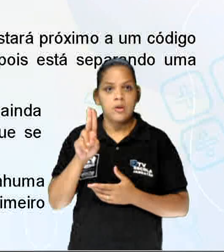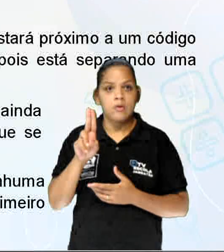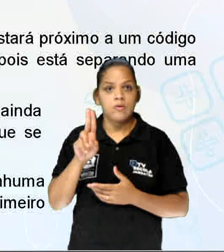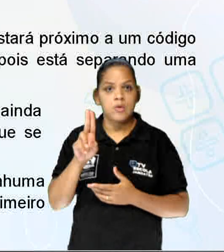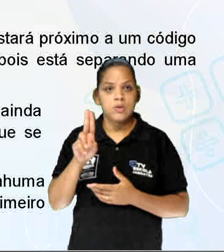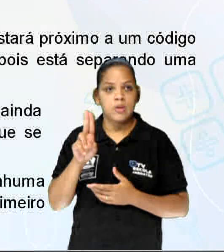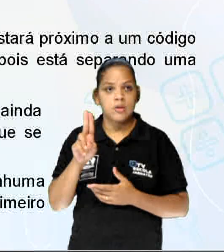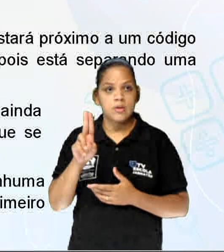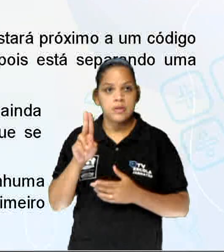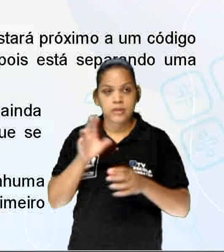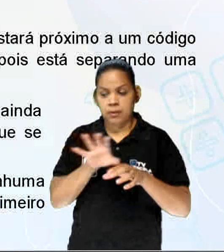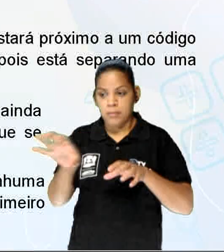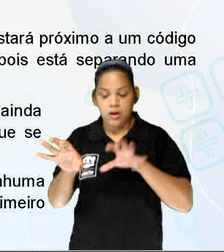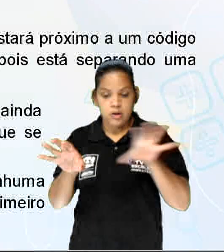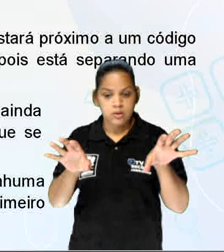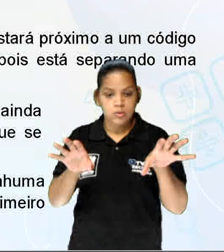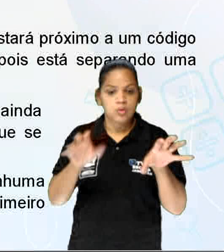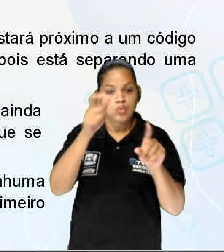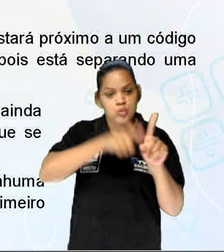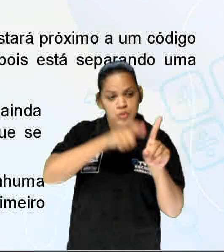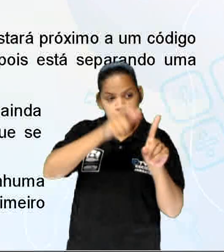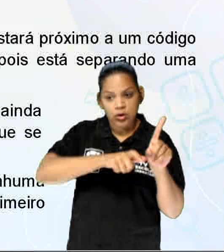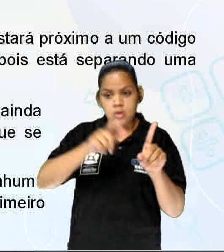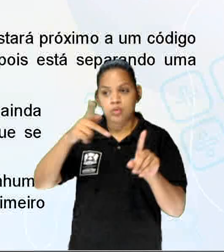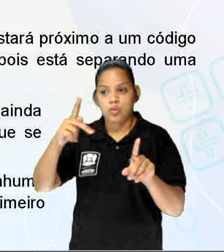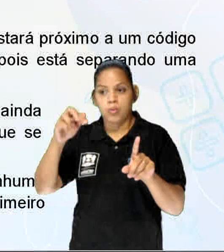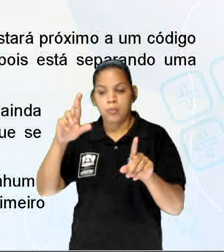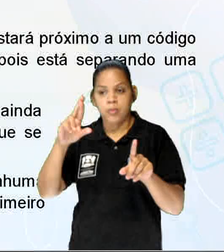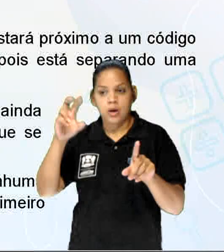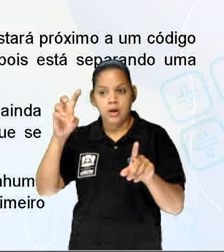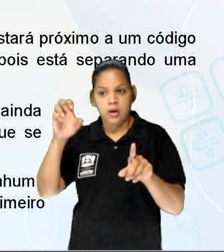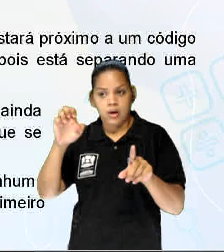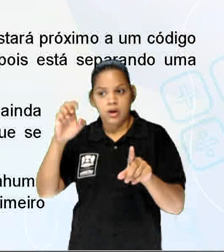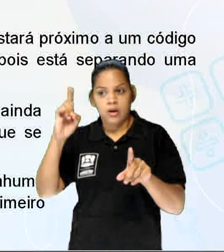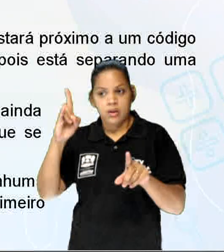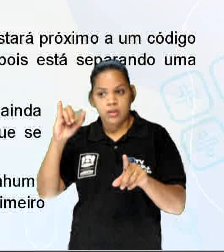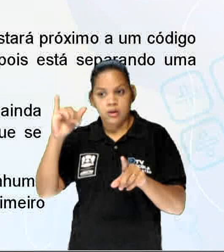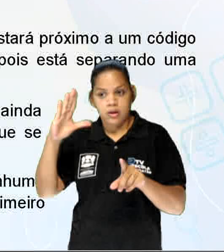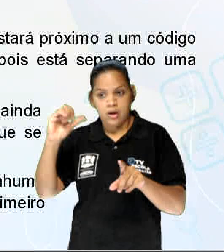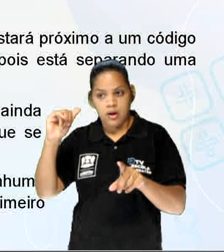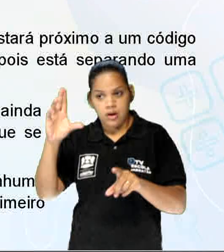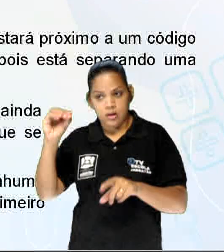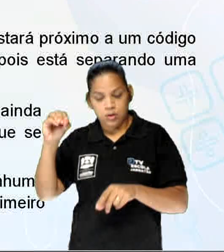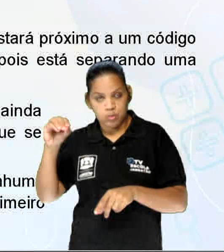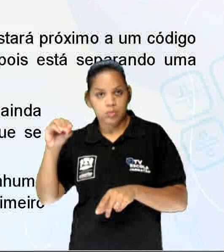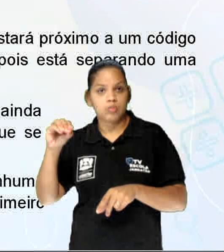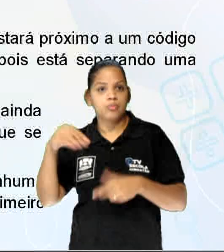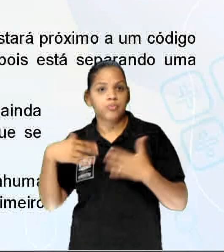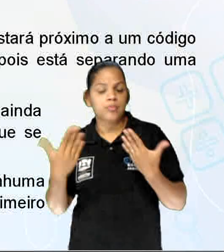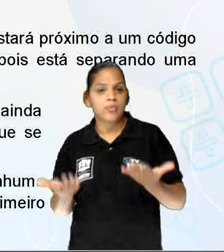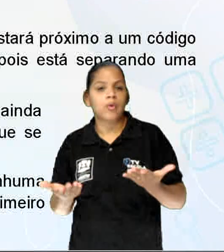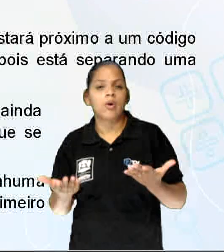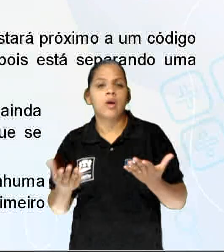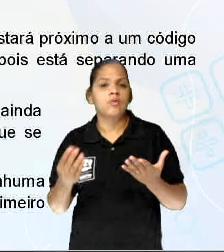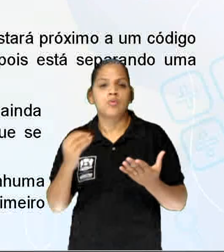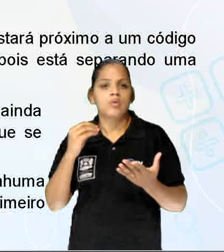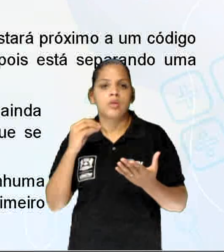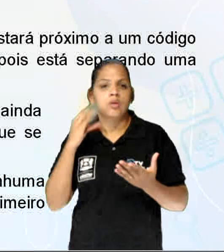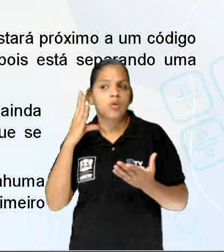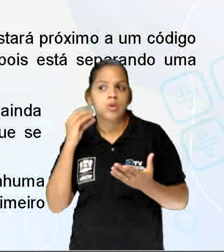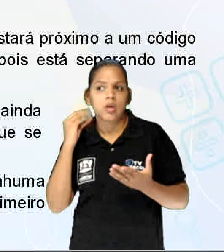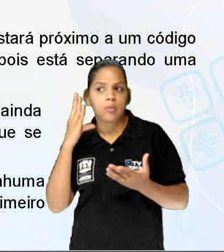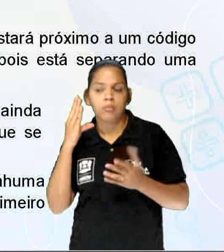sujeito do predicado. Bom, pessoal, ao dizer caso você não tenha mais acesso ao celular,